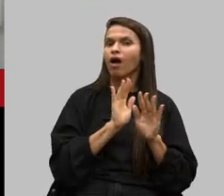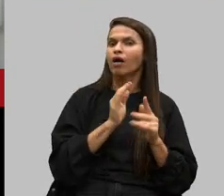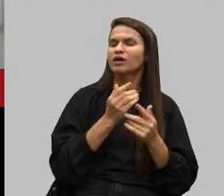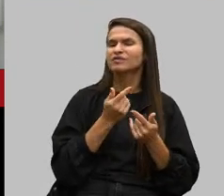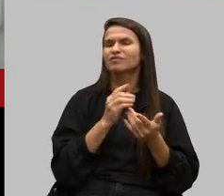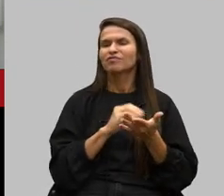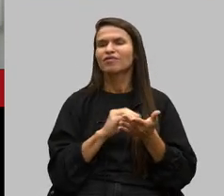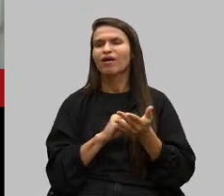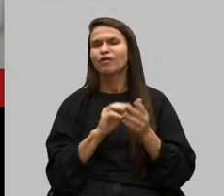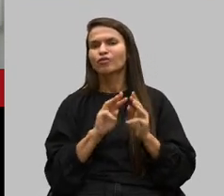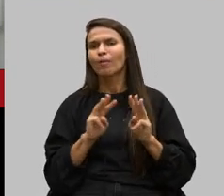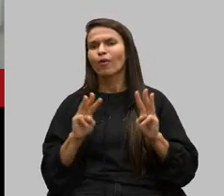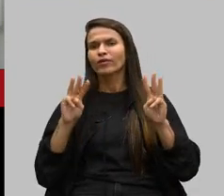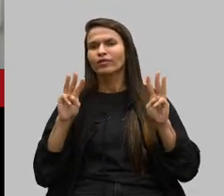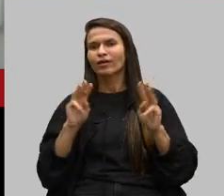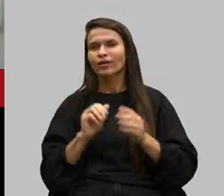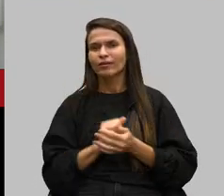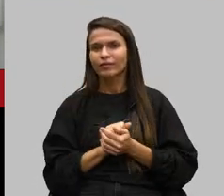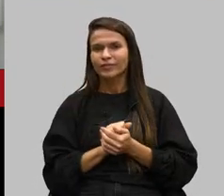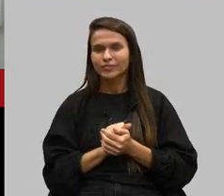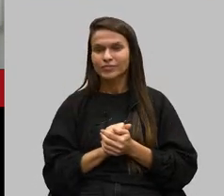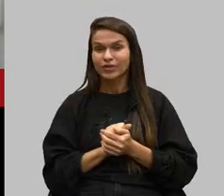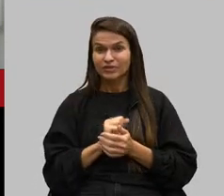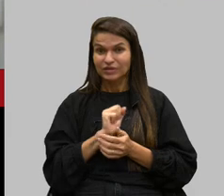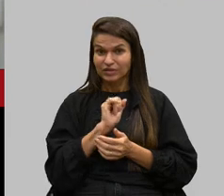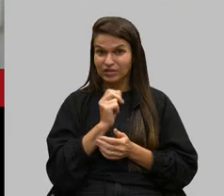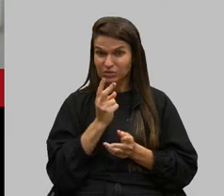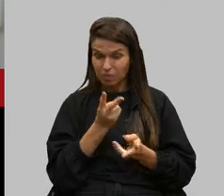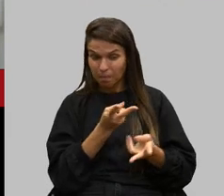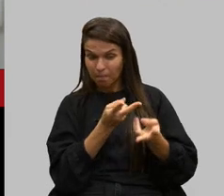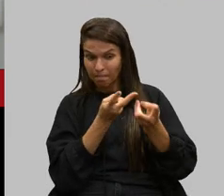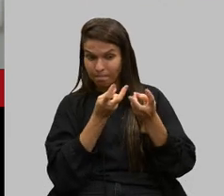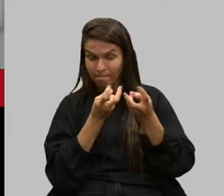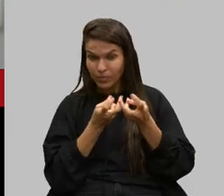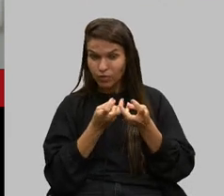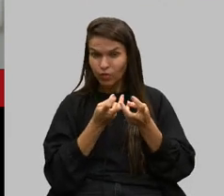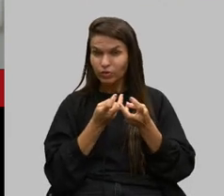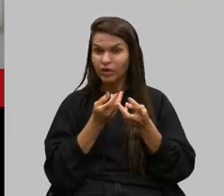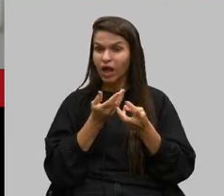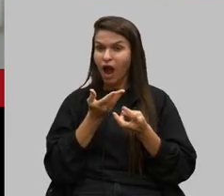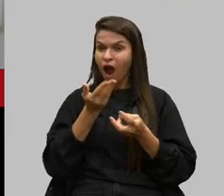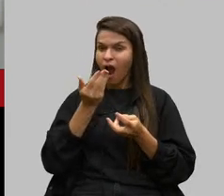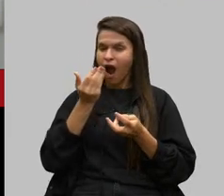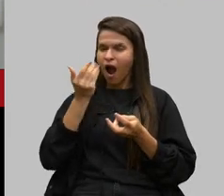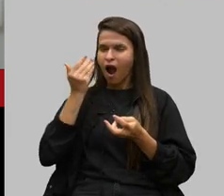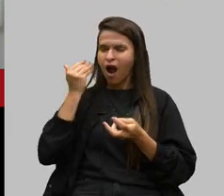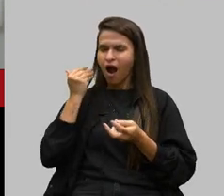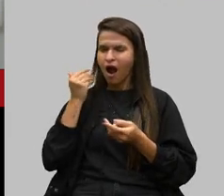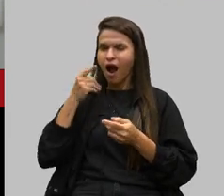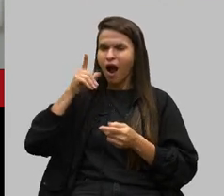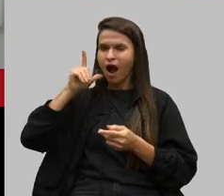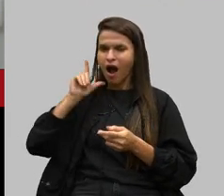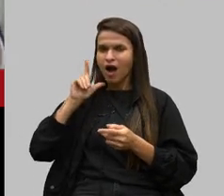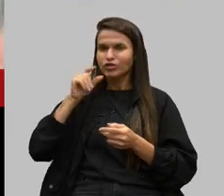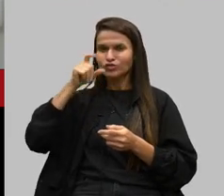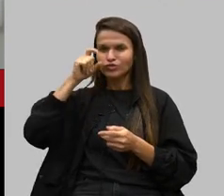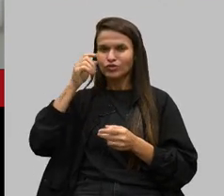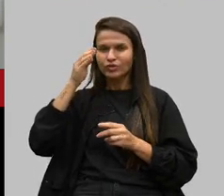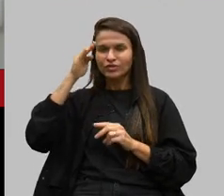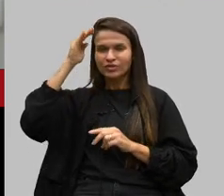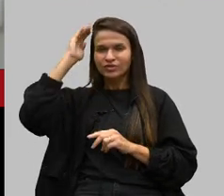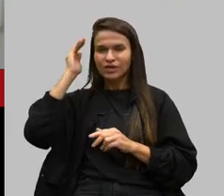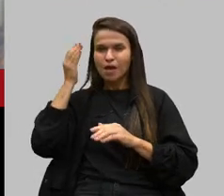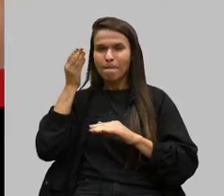etc gente se a gente olhar o que era antes do Zem entrar e o que é hoje no governo